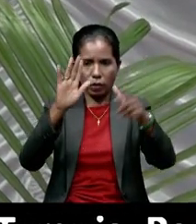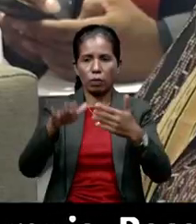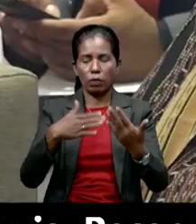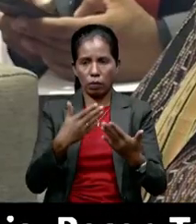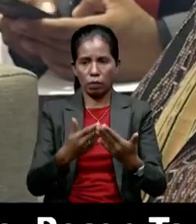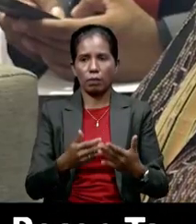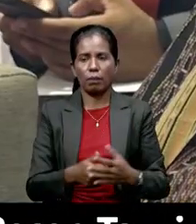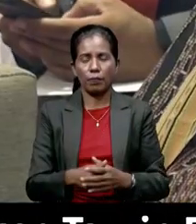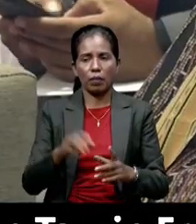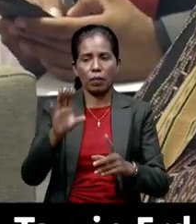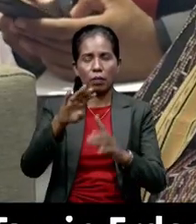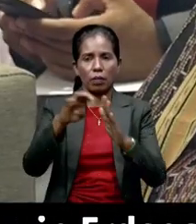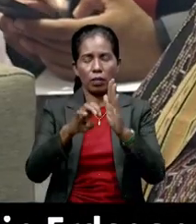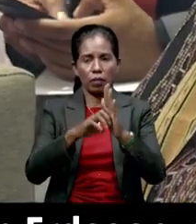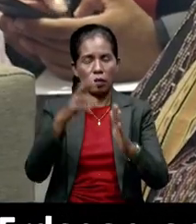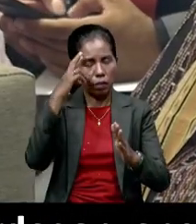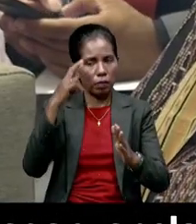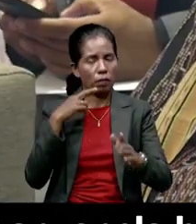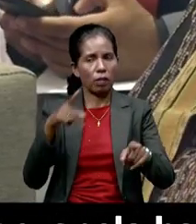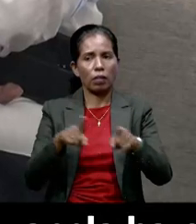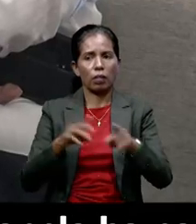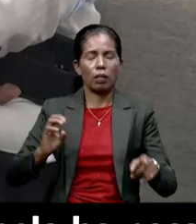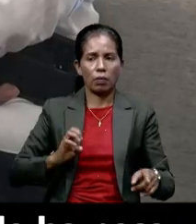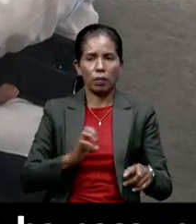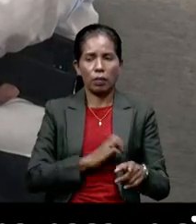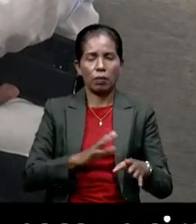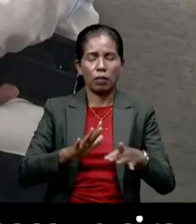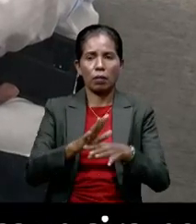Timor-Leste toma. Além de se festar no Geram Jorta sai nudar embaixador Batais,